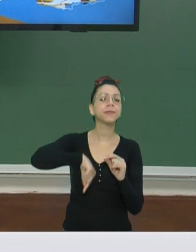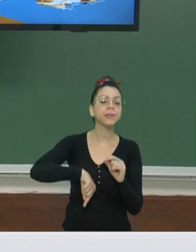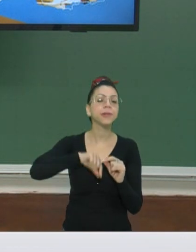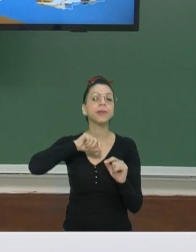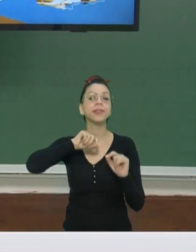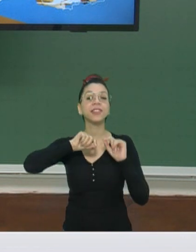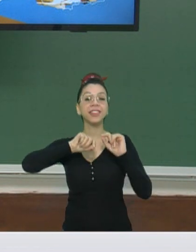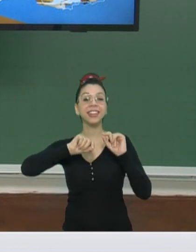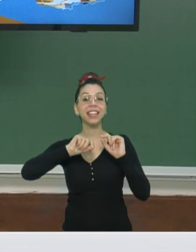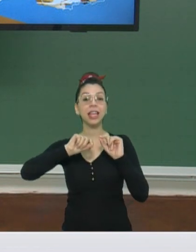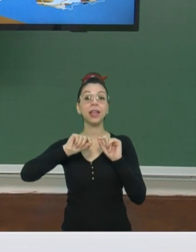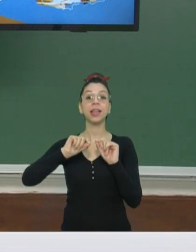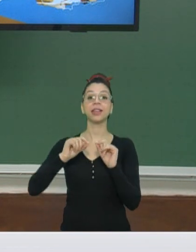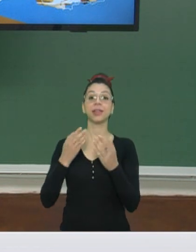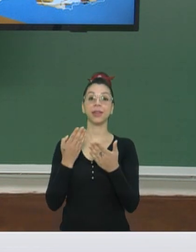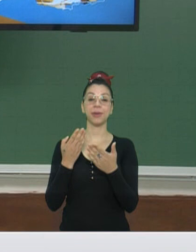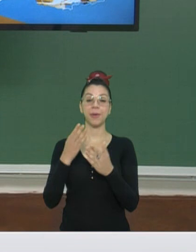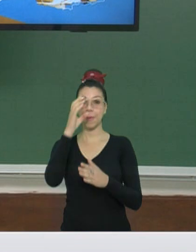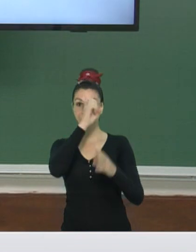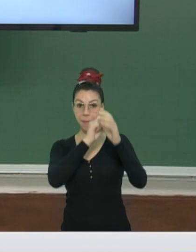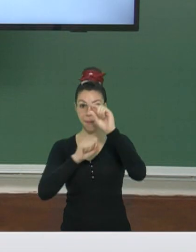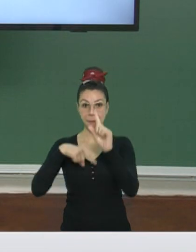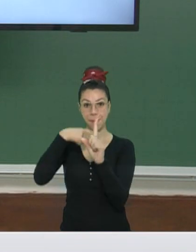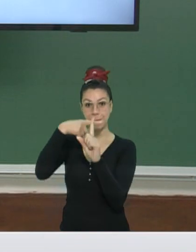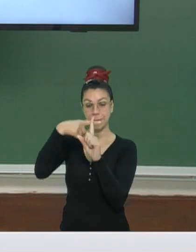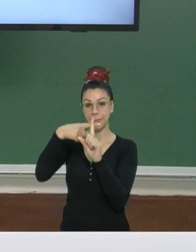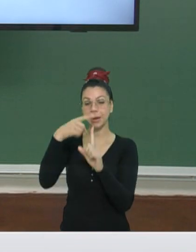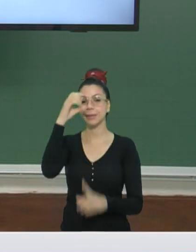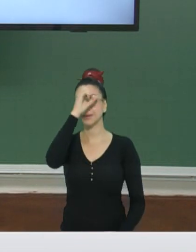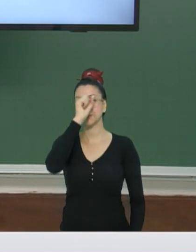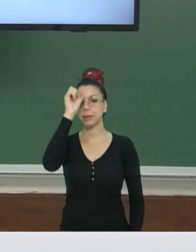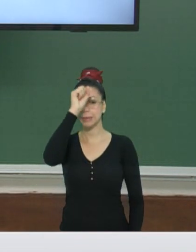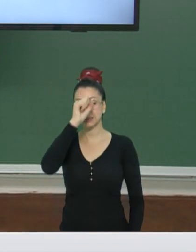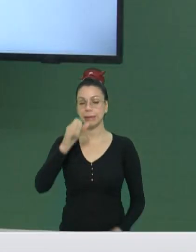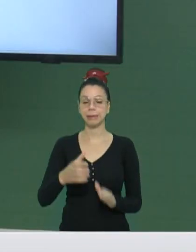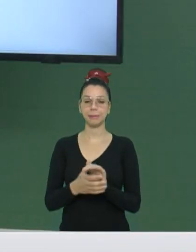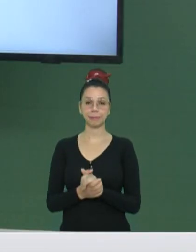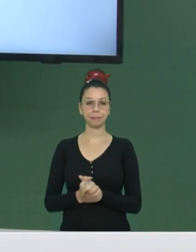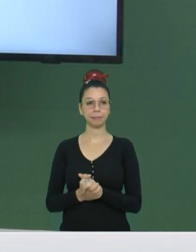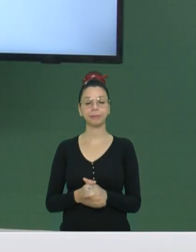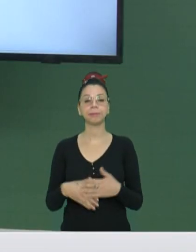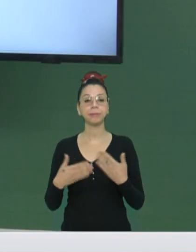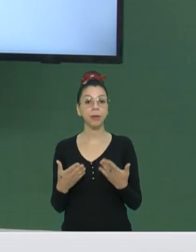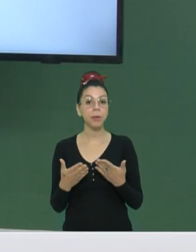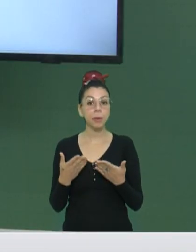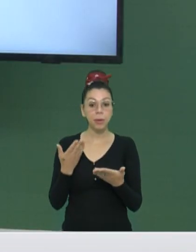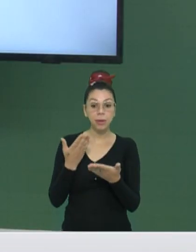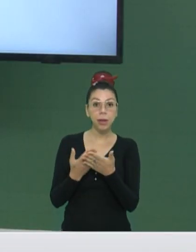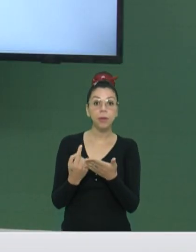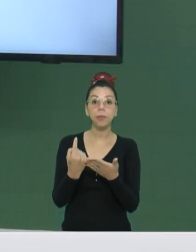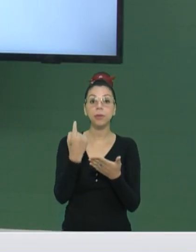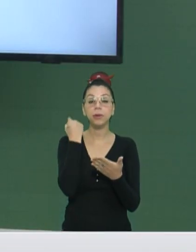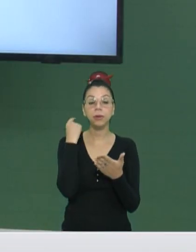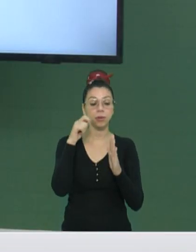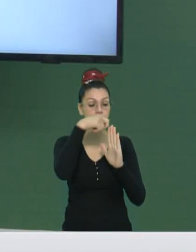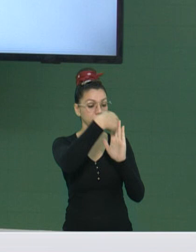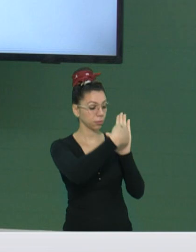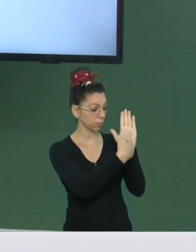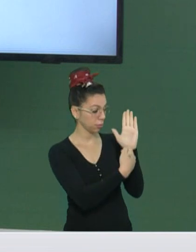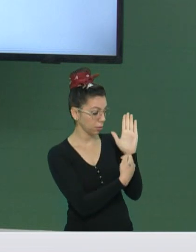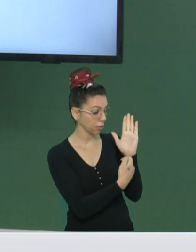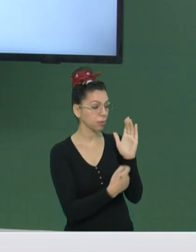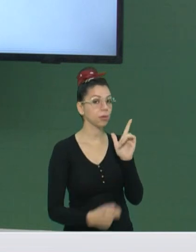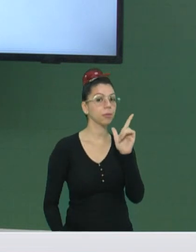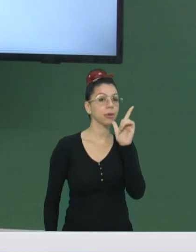Voltamos com a nossa aulinha. Na aula passada, vocês viram com a outra professora um texto sobre